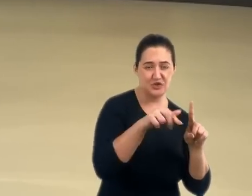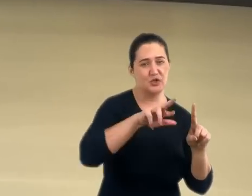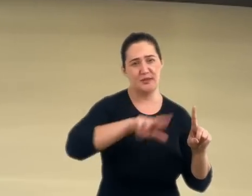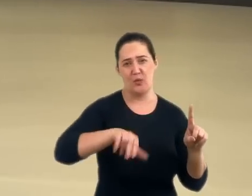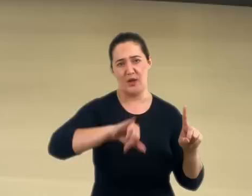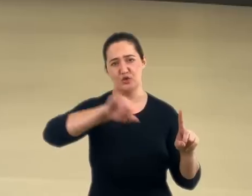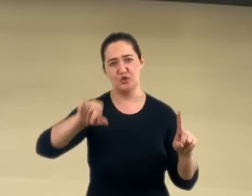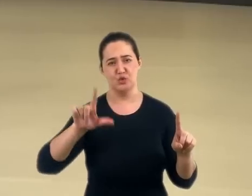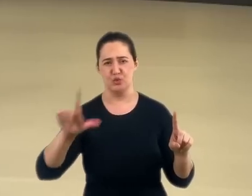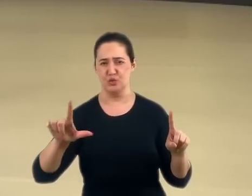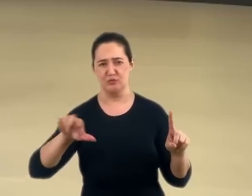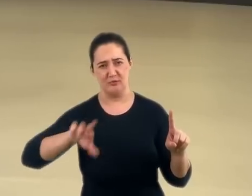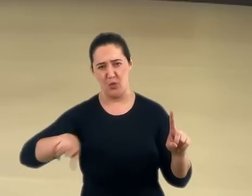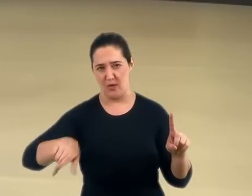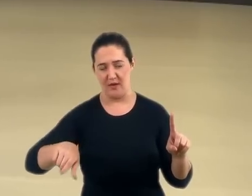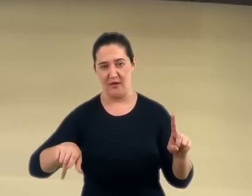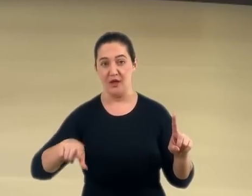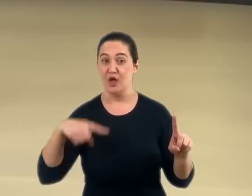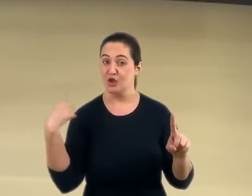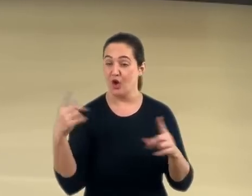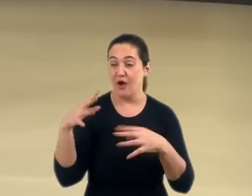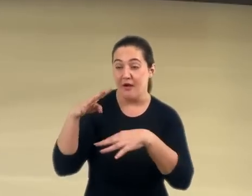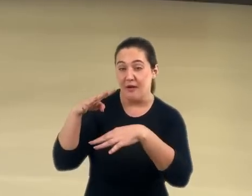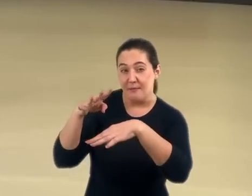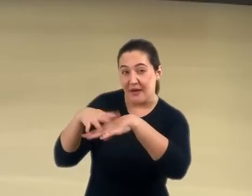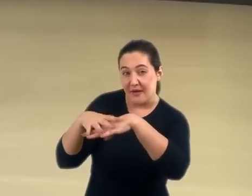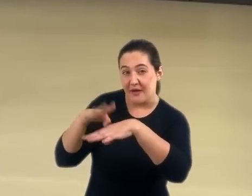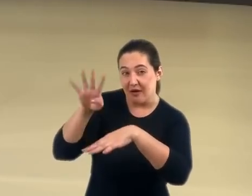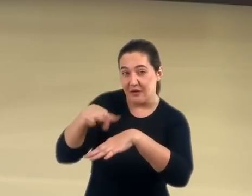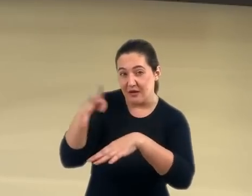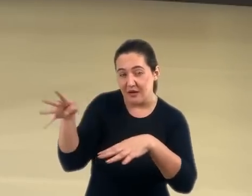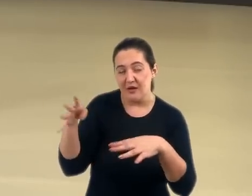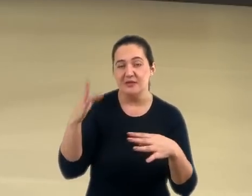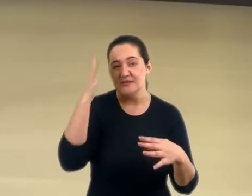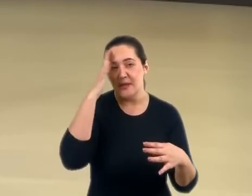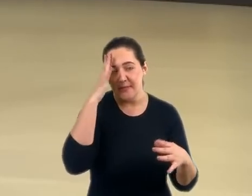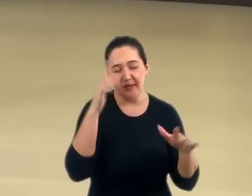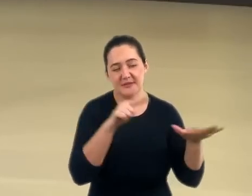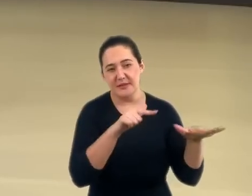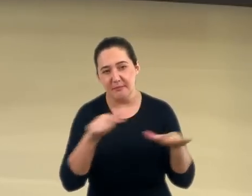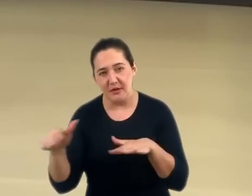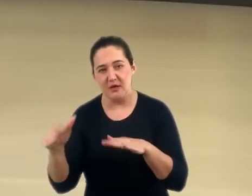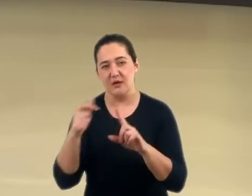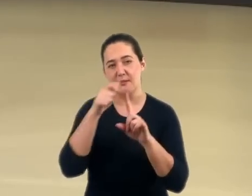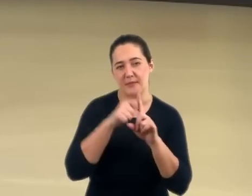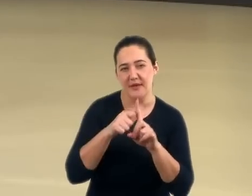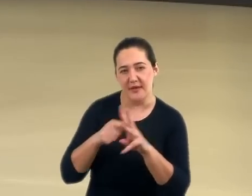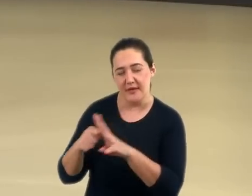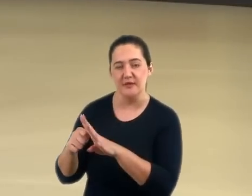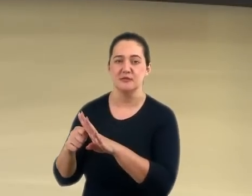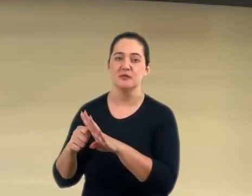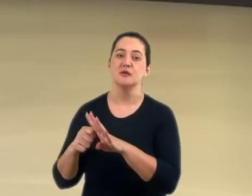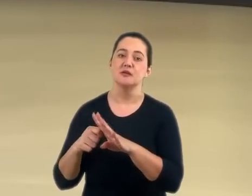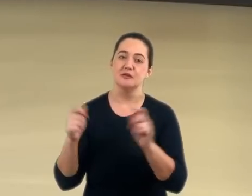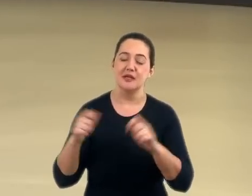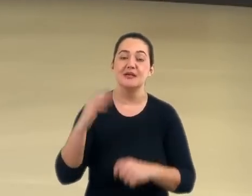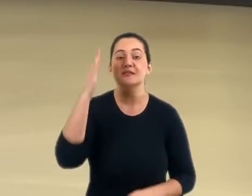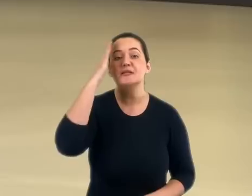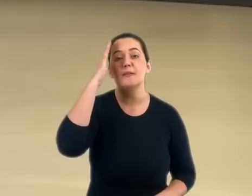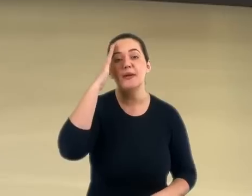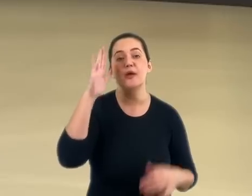maneira como nós rastreamos os dias, as semanas, os meses hoje, colocaria esse